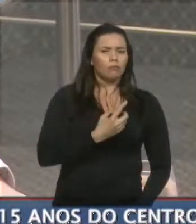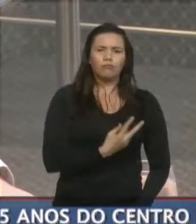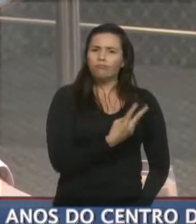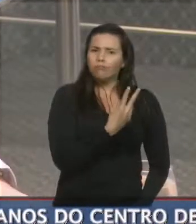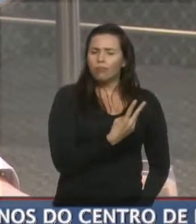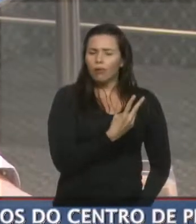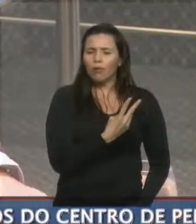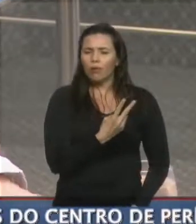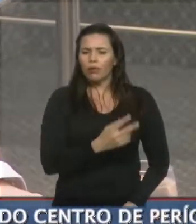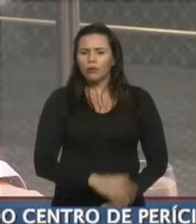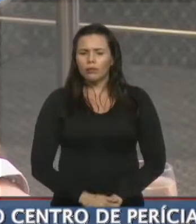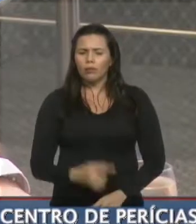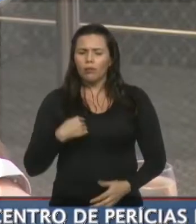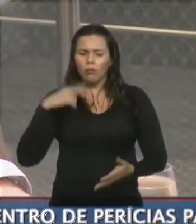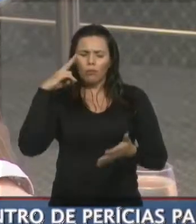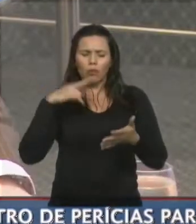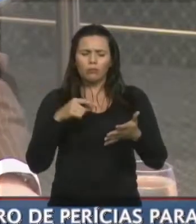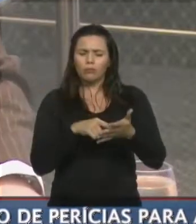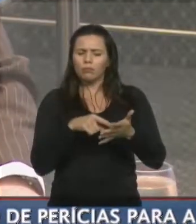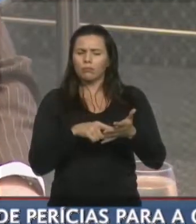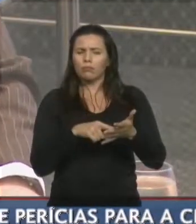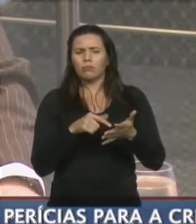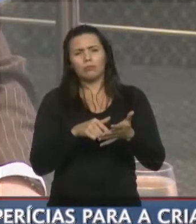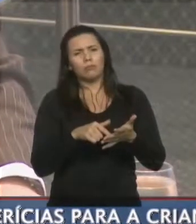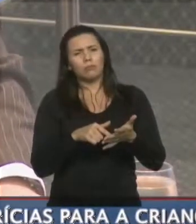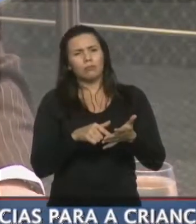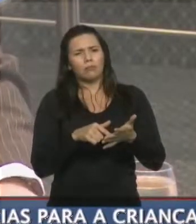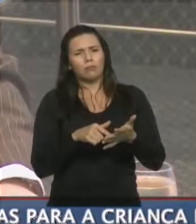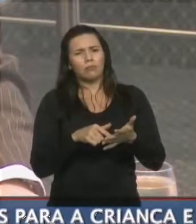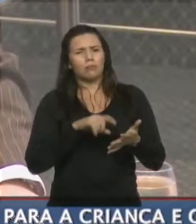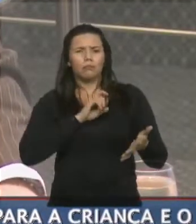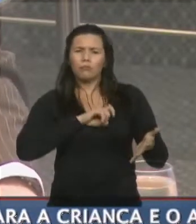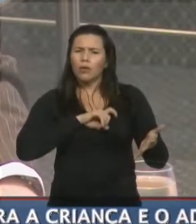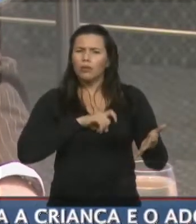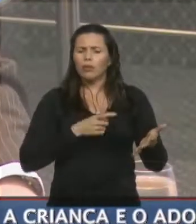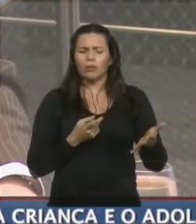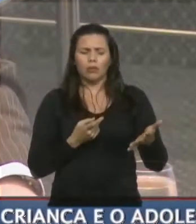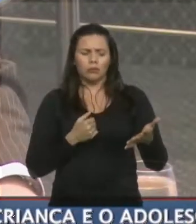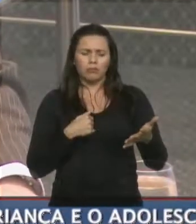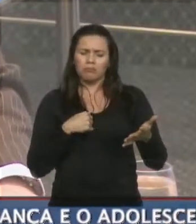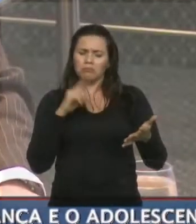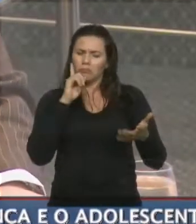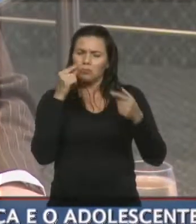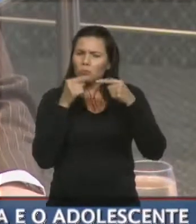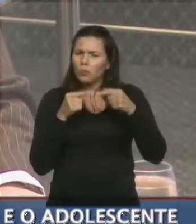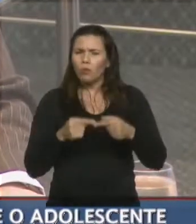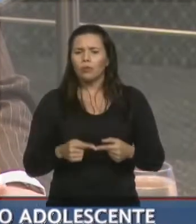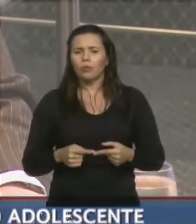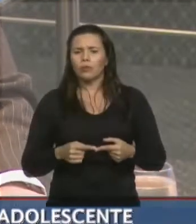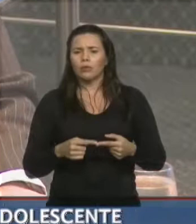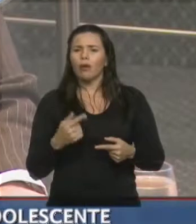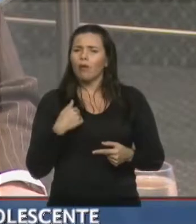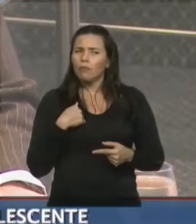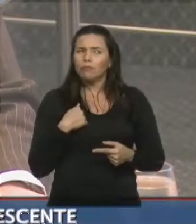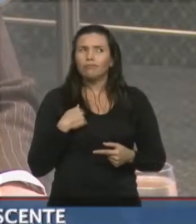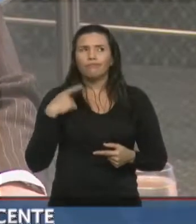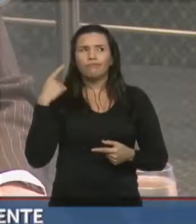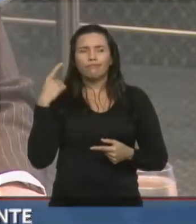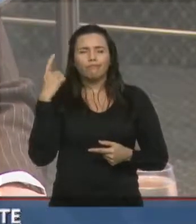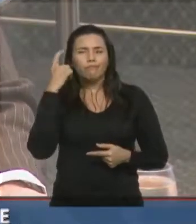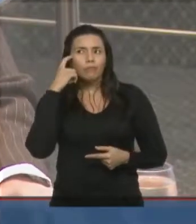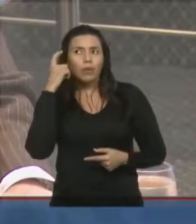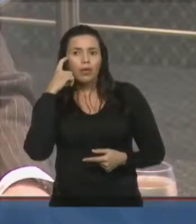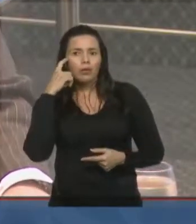né, isso aqui foi maldade. A gente tem que, eu tenho que buscar um caminho, tal. Mas sempre dentro do que dá legalidade.